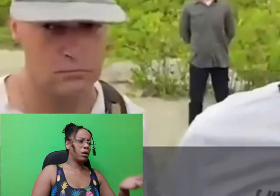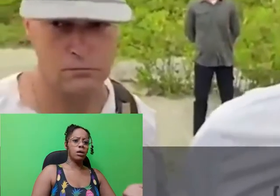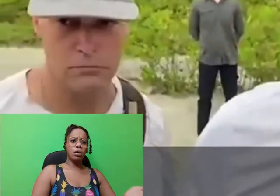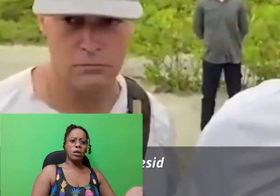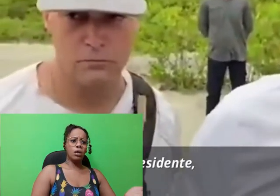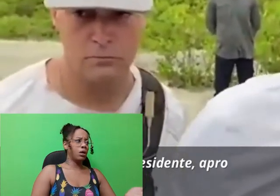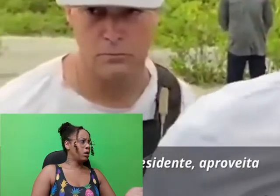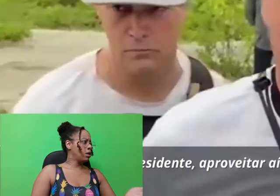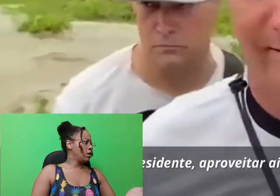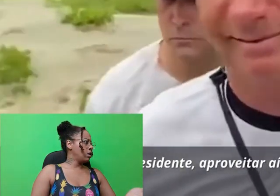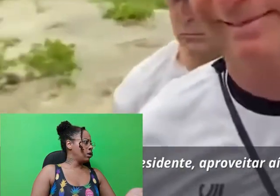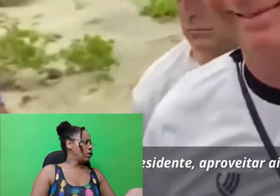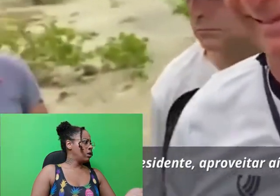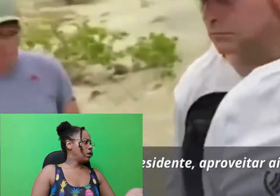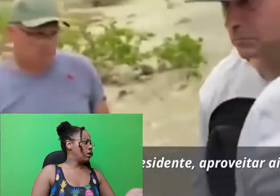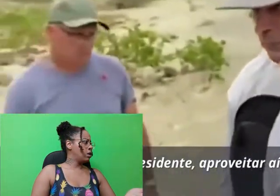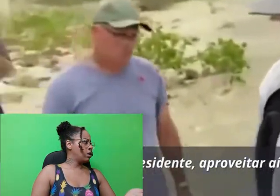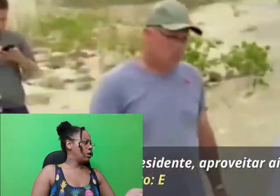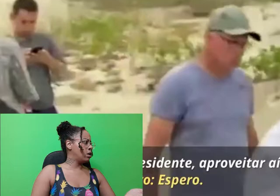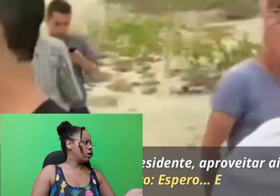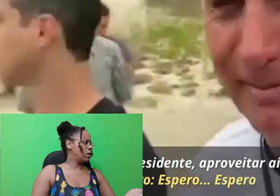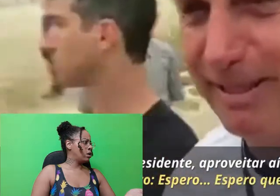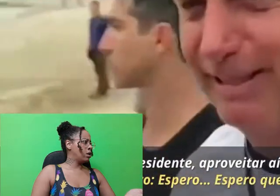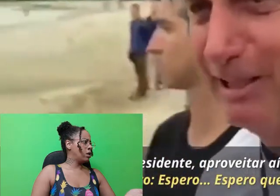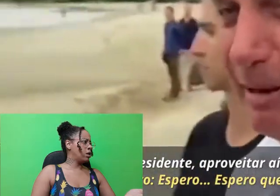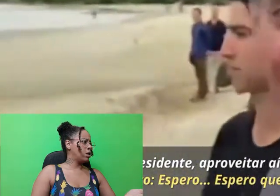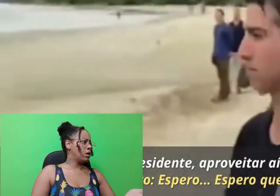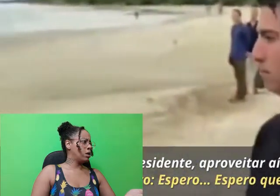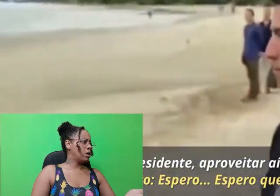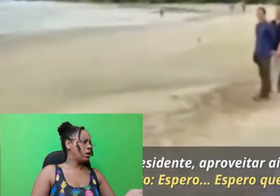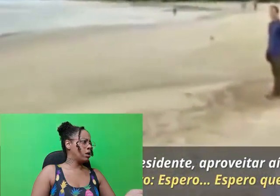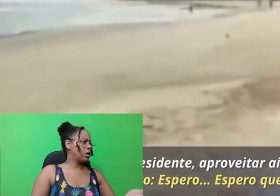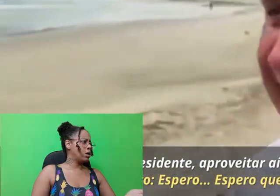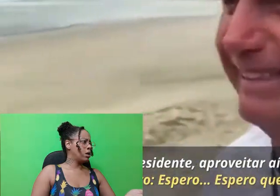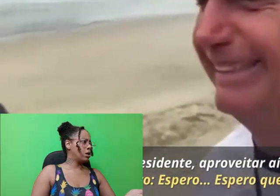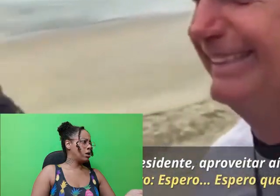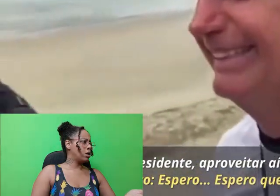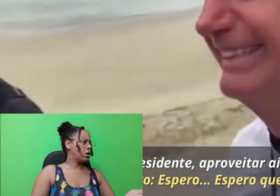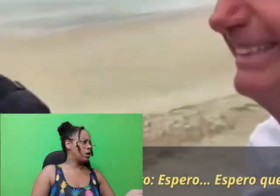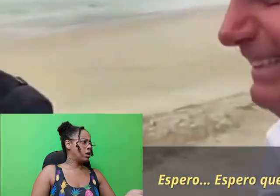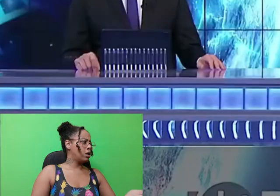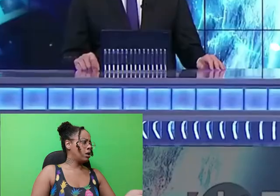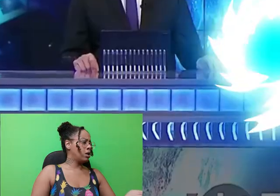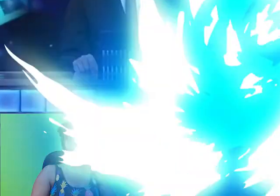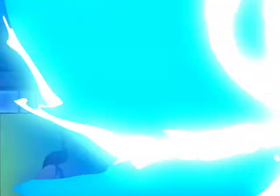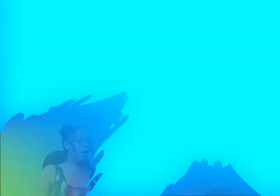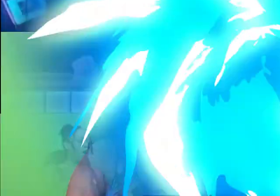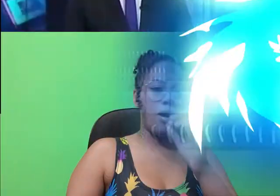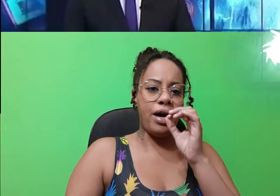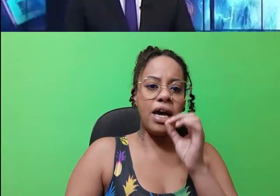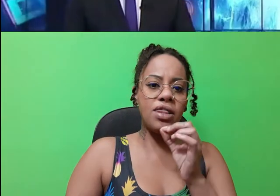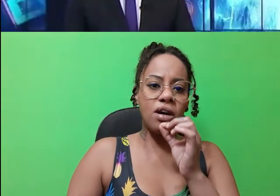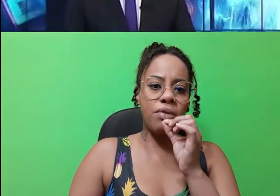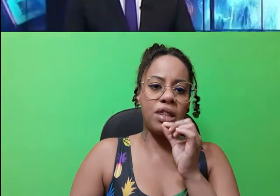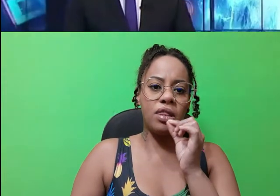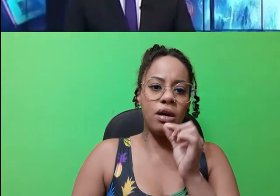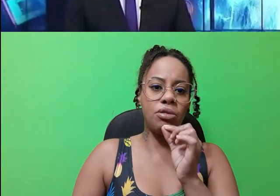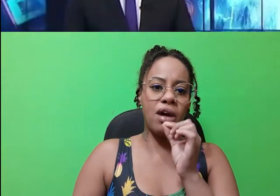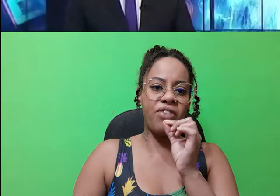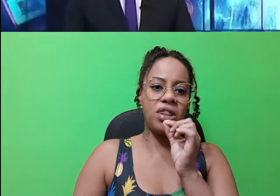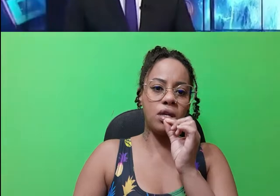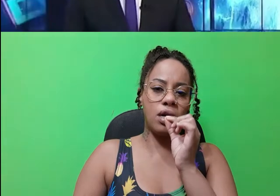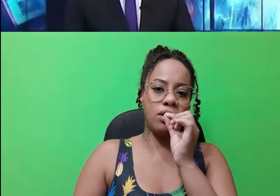A gente vai aproveitar aí o final de semana, final do ano. Não retorna, não. Ó, essa